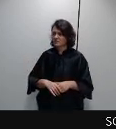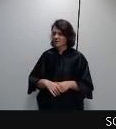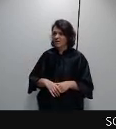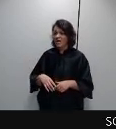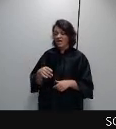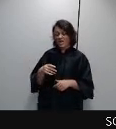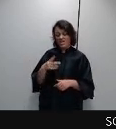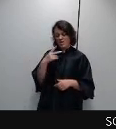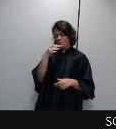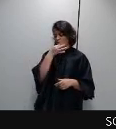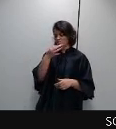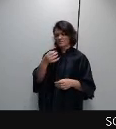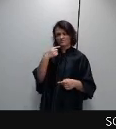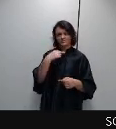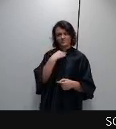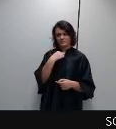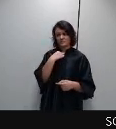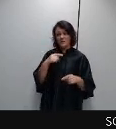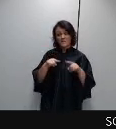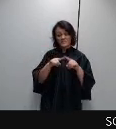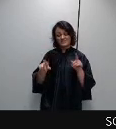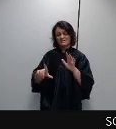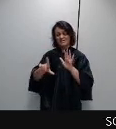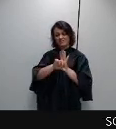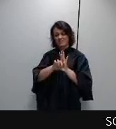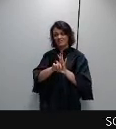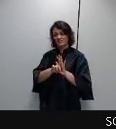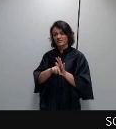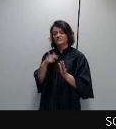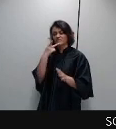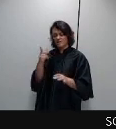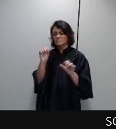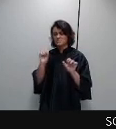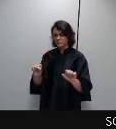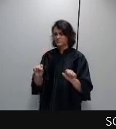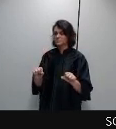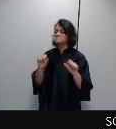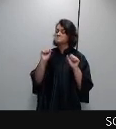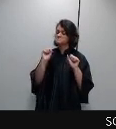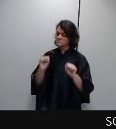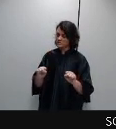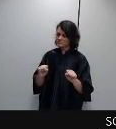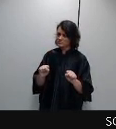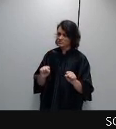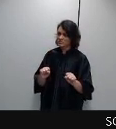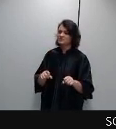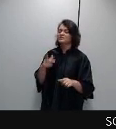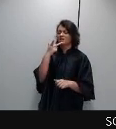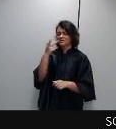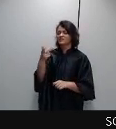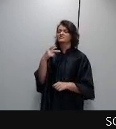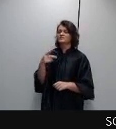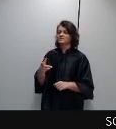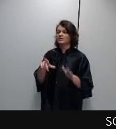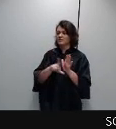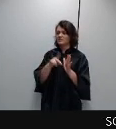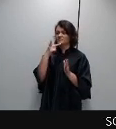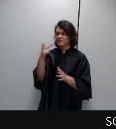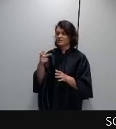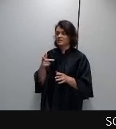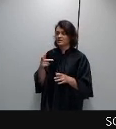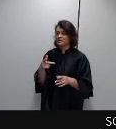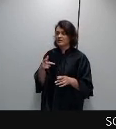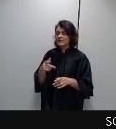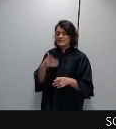mas que a lei pode dizer isso pode tanto pode Kids uma lei não pode privar uma criança